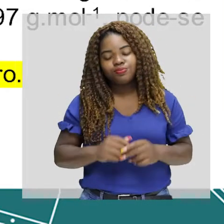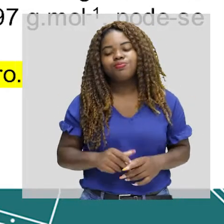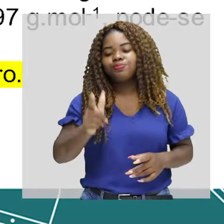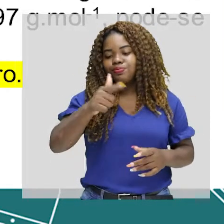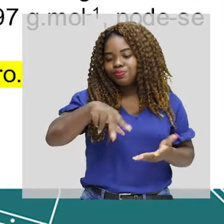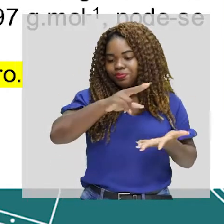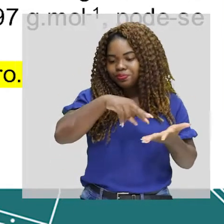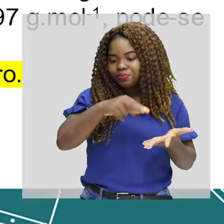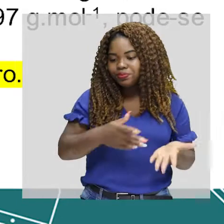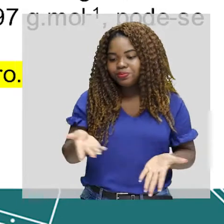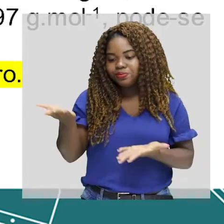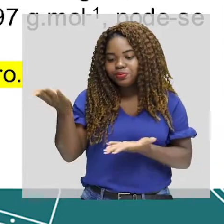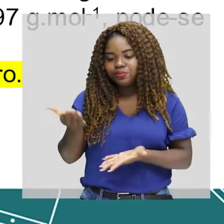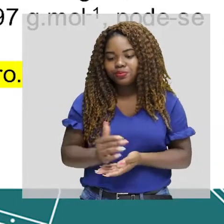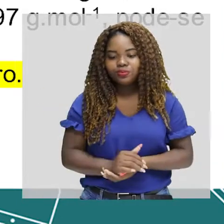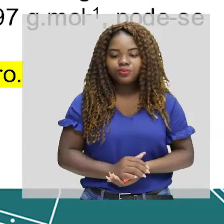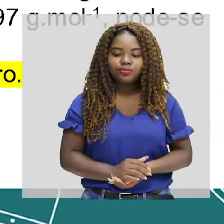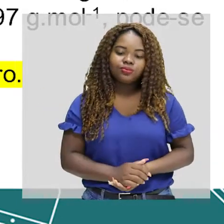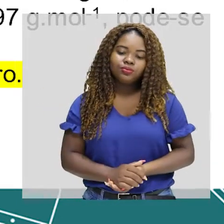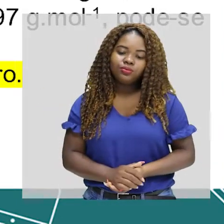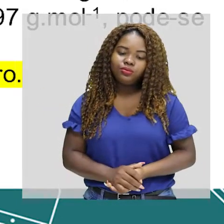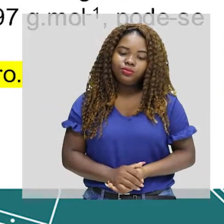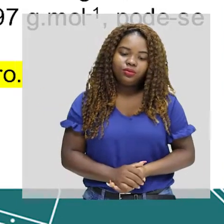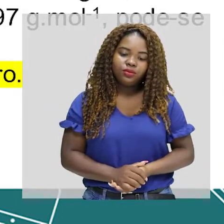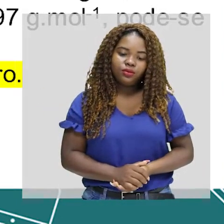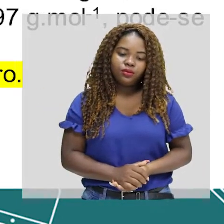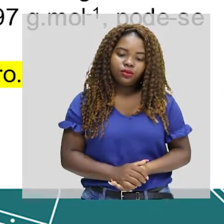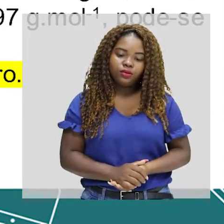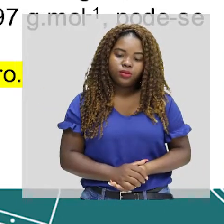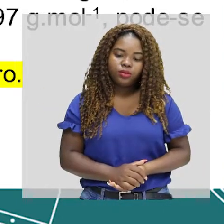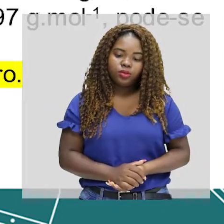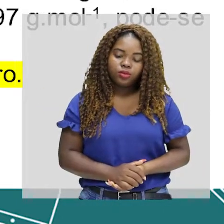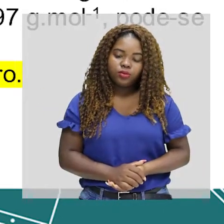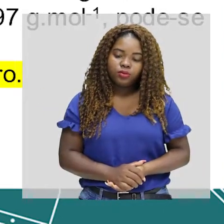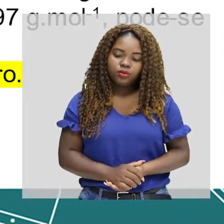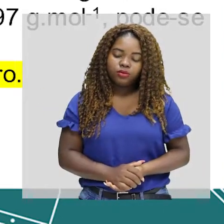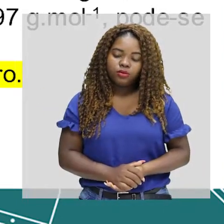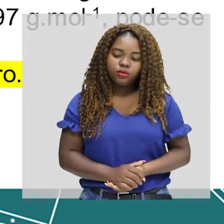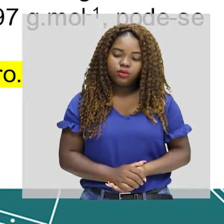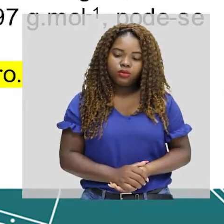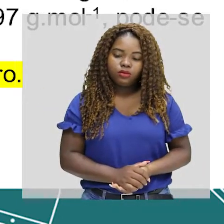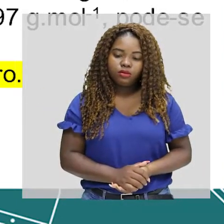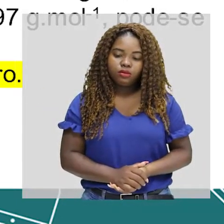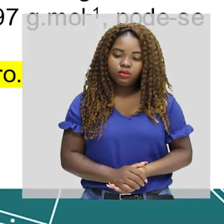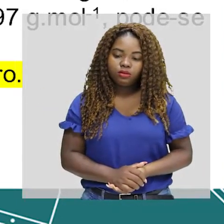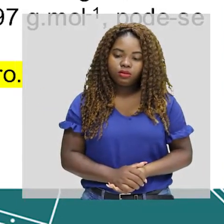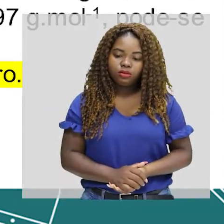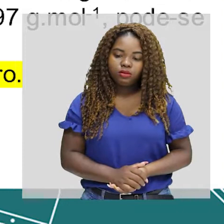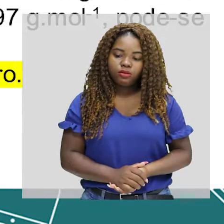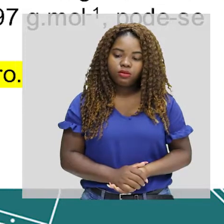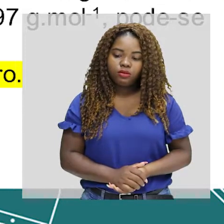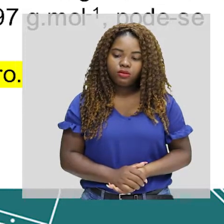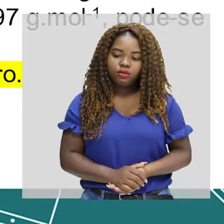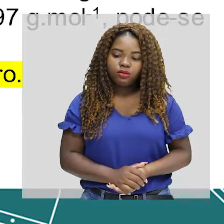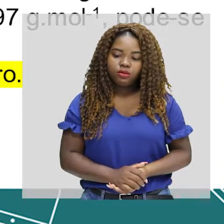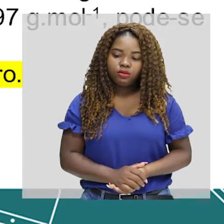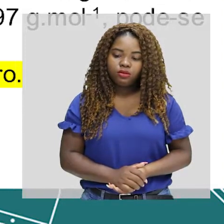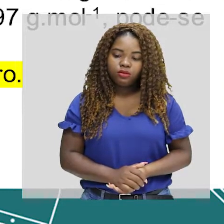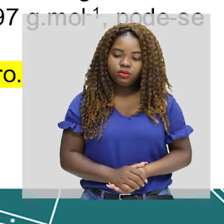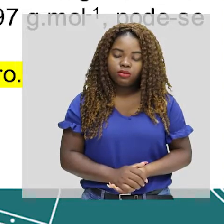Conhecendo o número de Avogadro, que equivale a 6 vezes 10 elevado a 23, e sabendo que a massa molar do ouro é